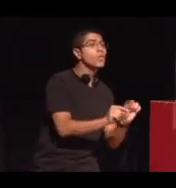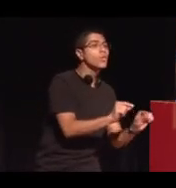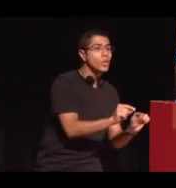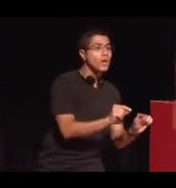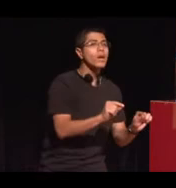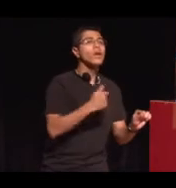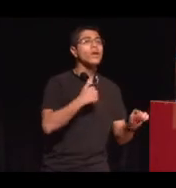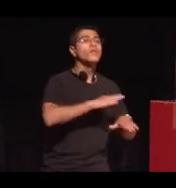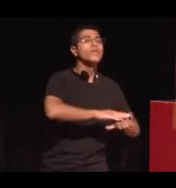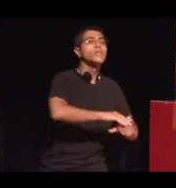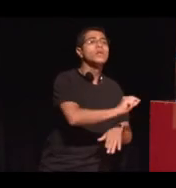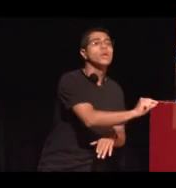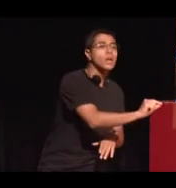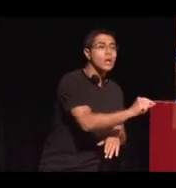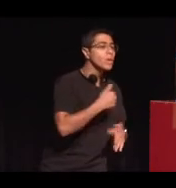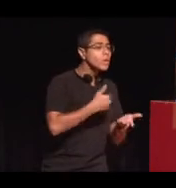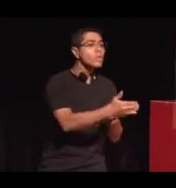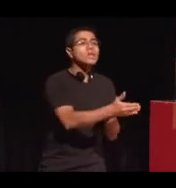vai começar?